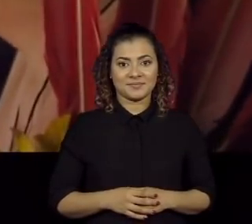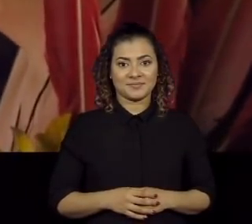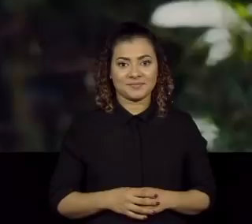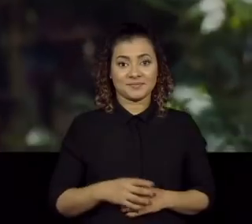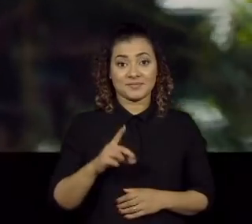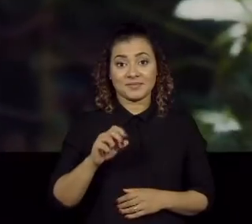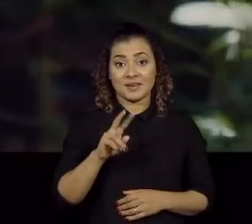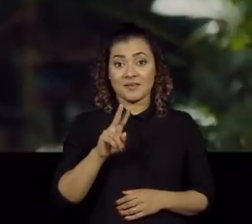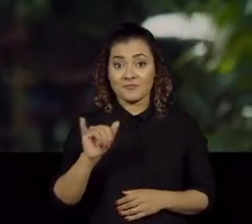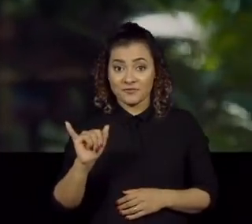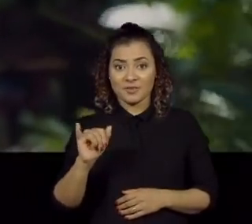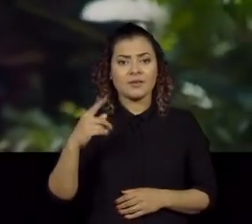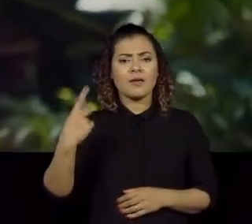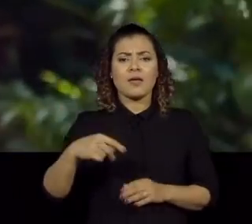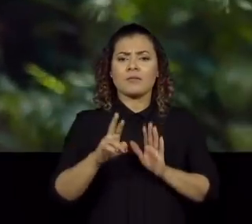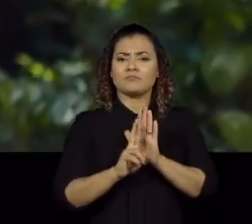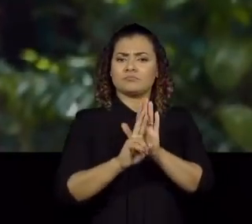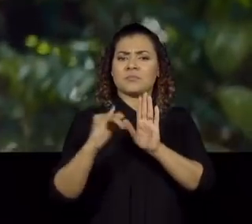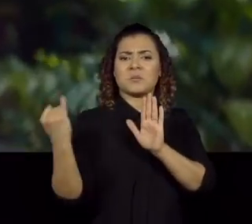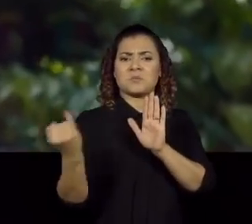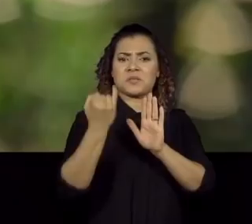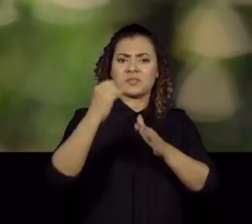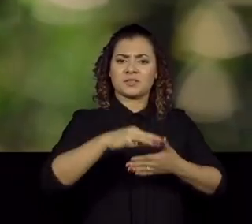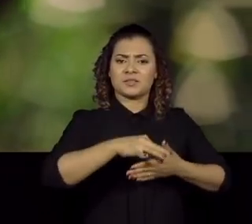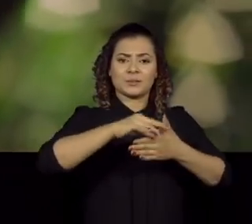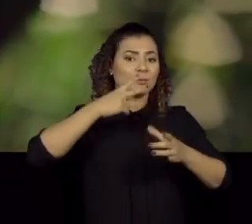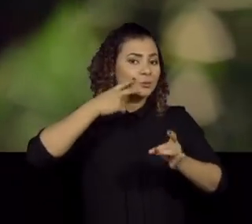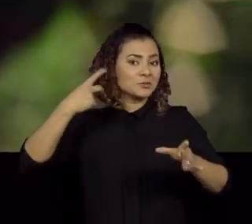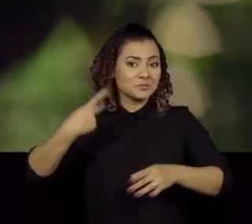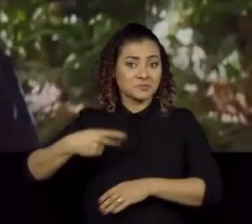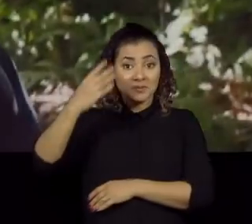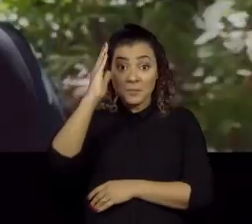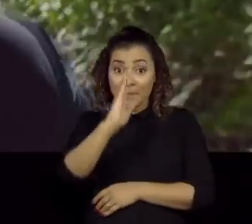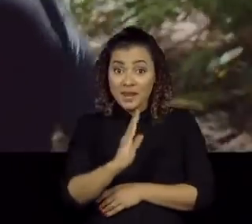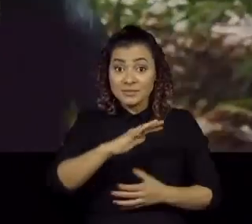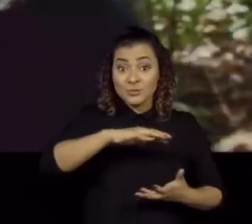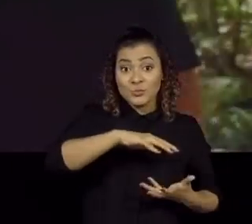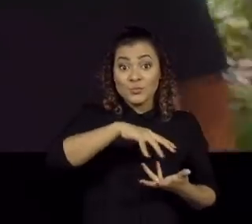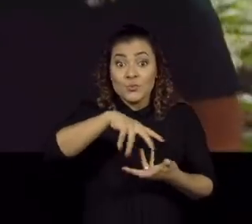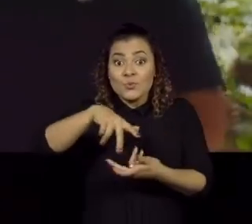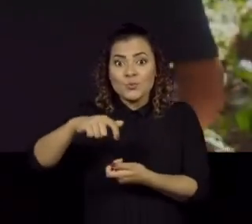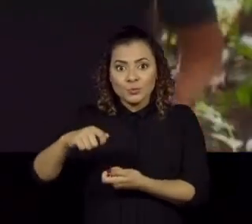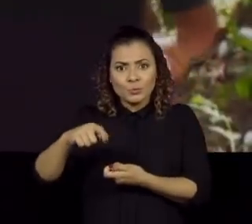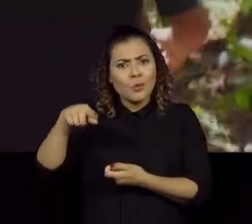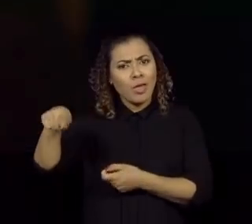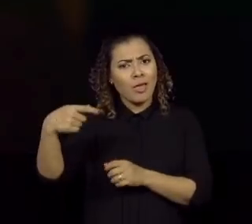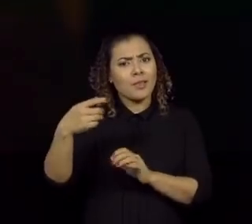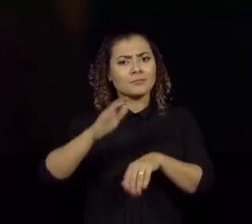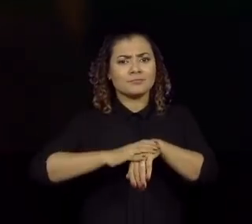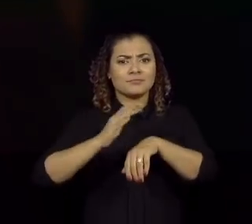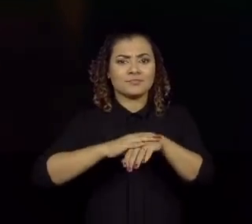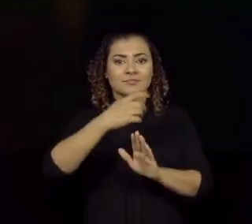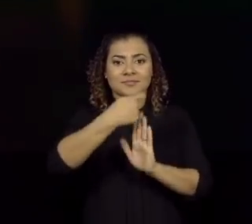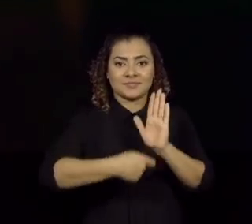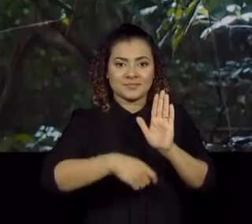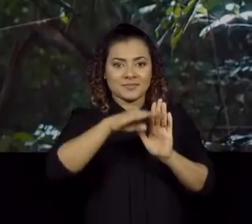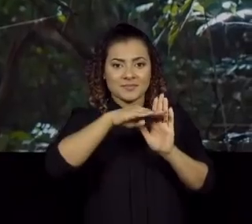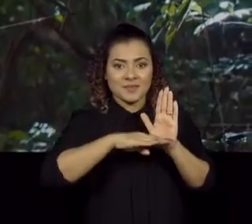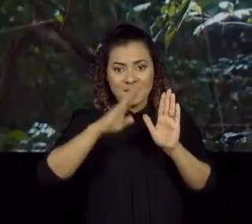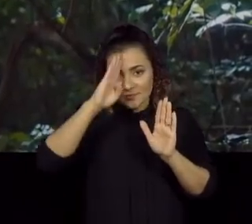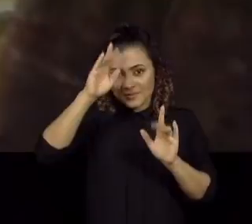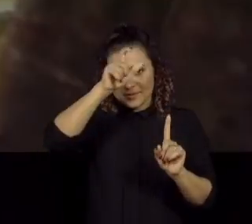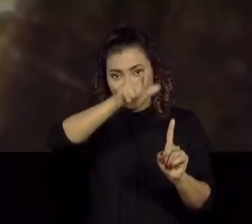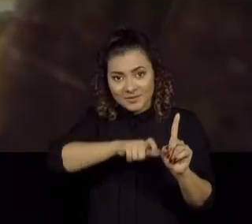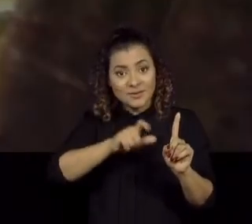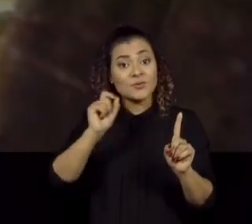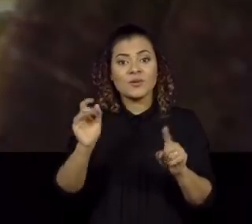Davi Copenaua, um dos mais importantes líderes indígenas do mundo, é um dos roteiristas e personagem central de